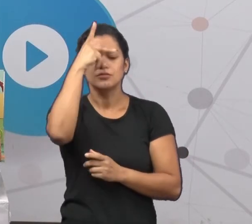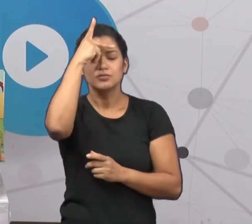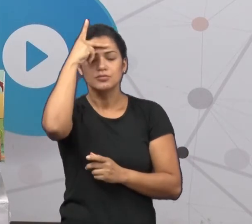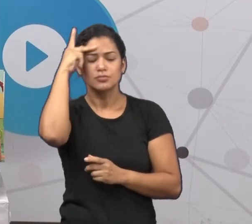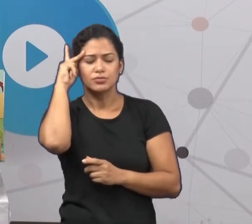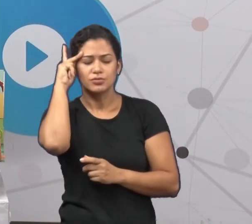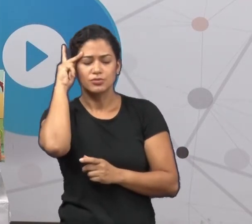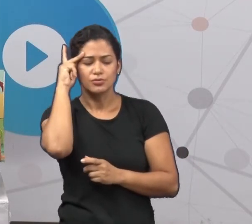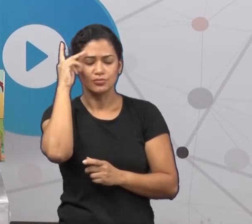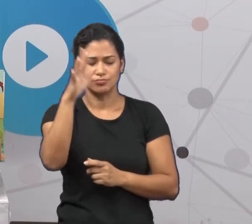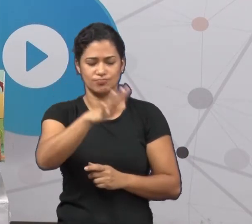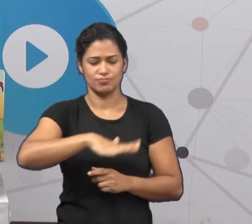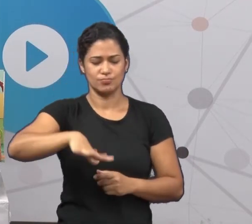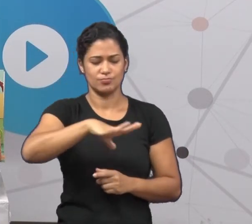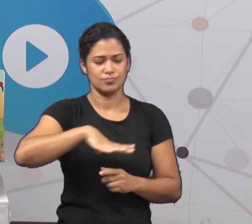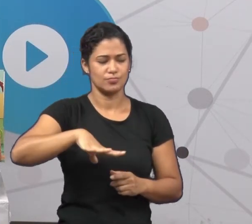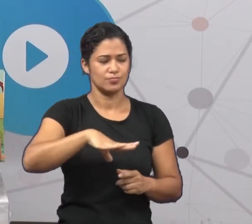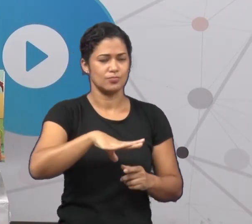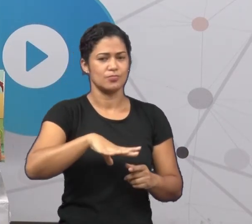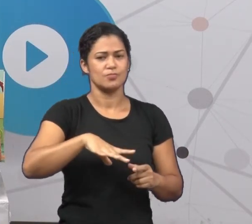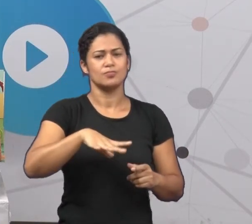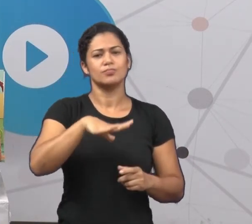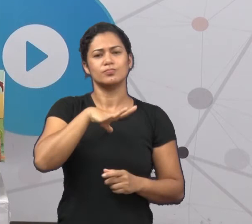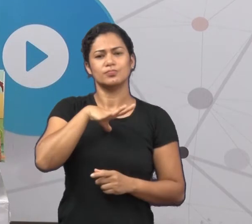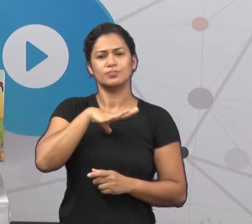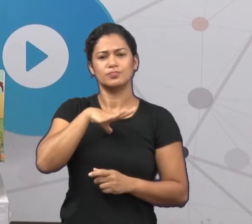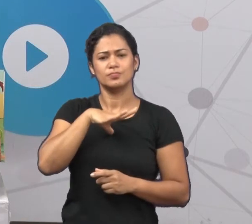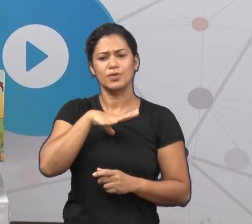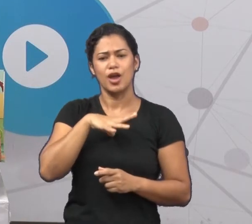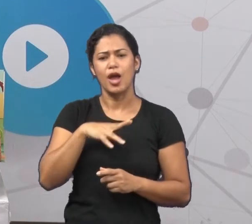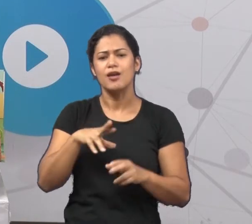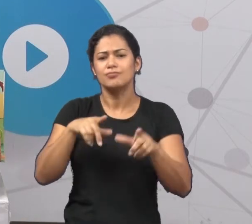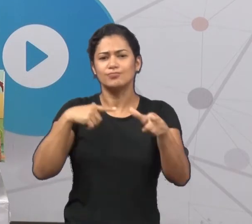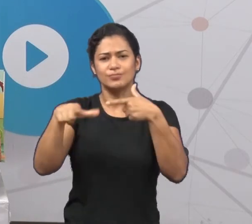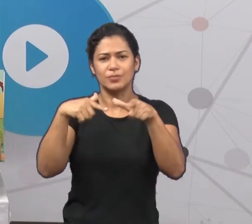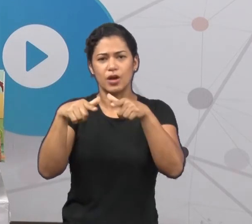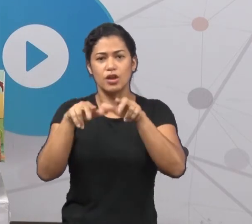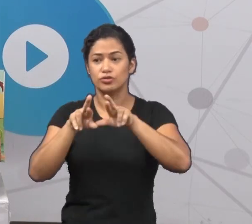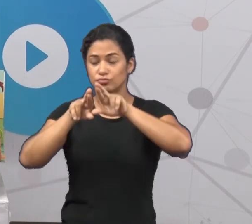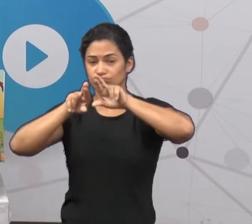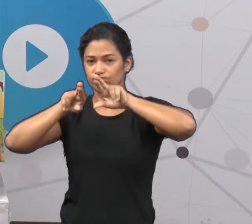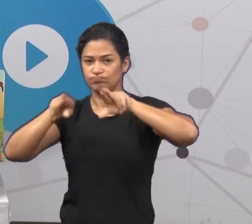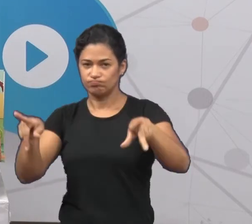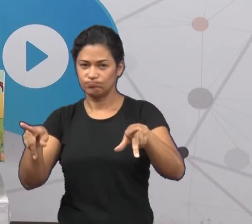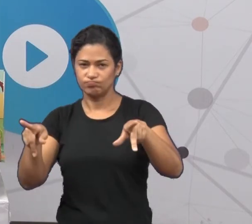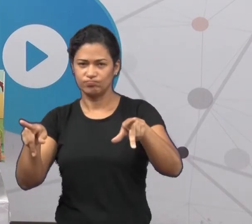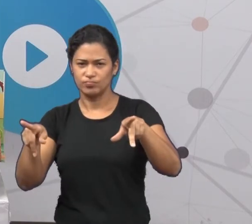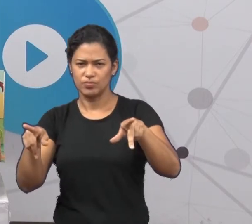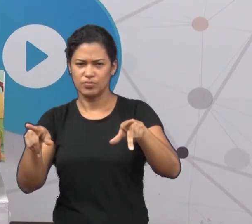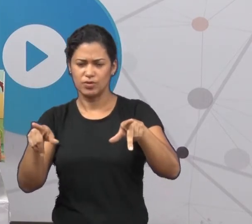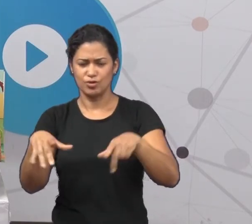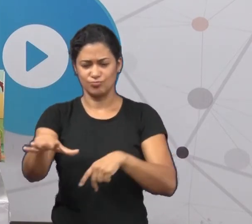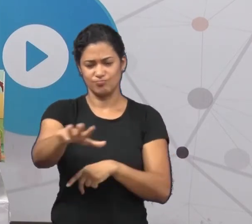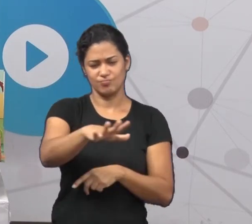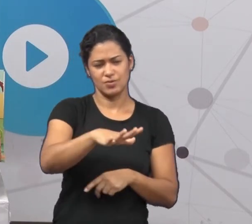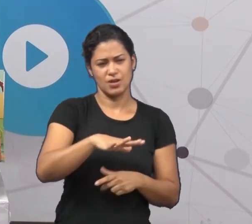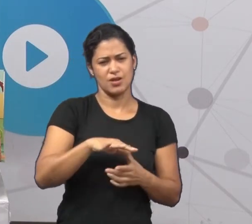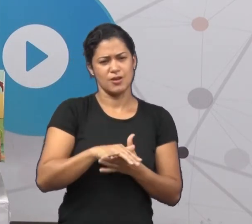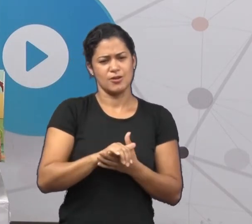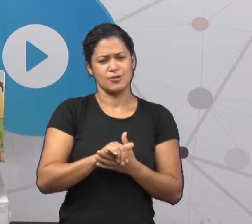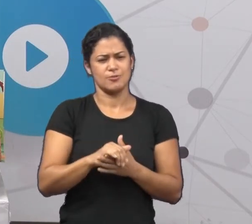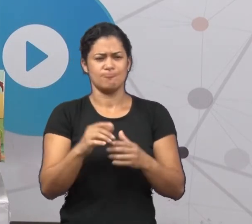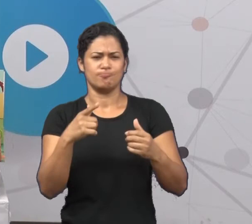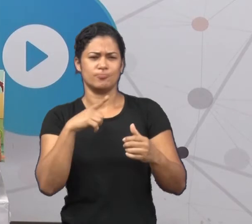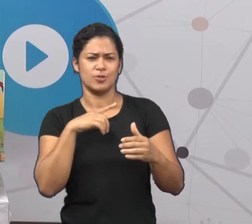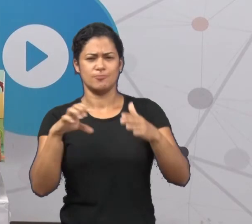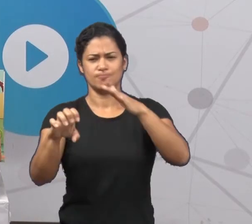urbana trabalham de forma diferente das pessoas da zona rural. Na zona urbana, as pessoas trabalham em